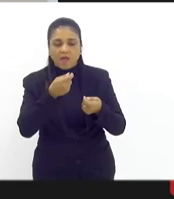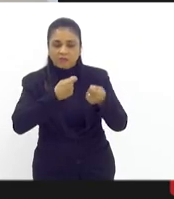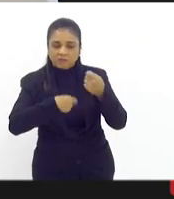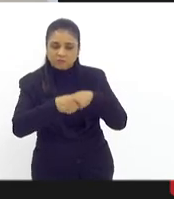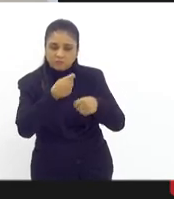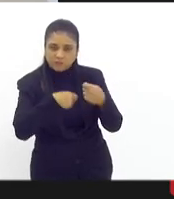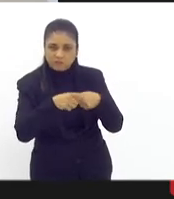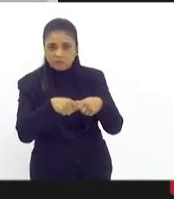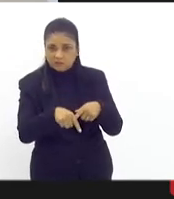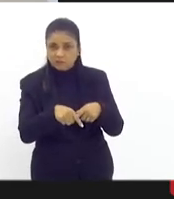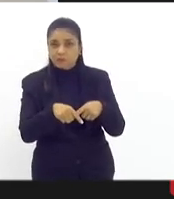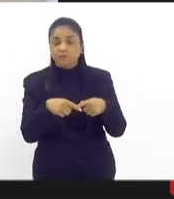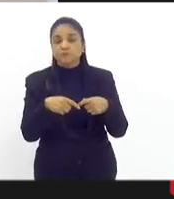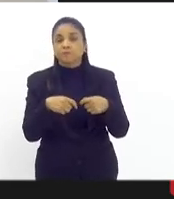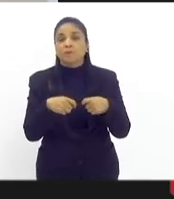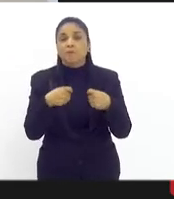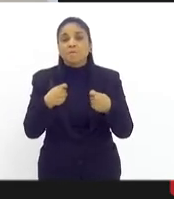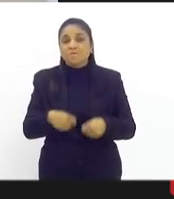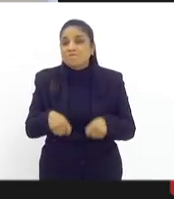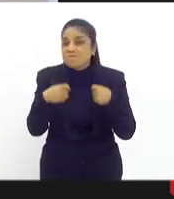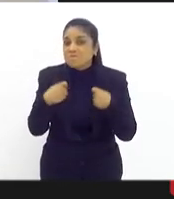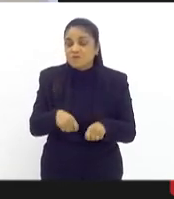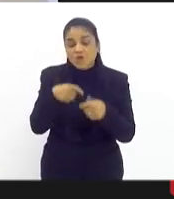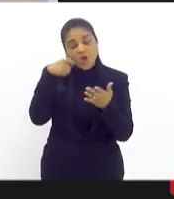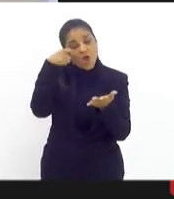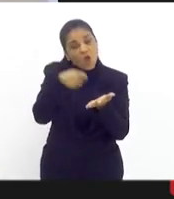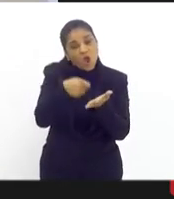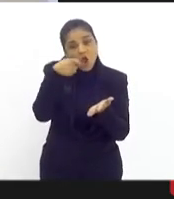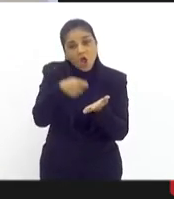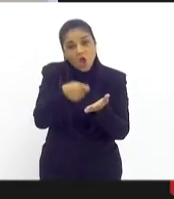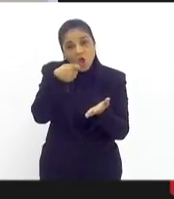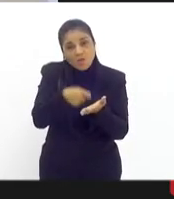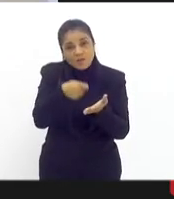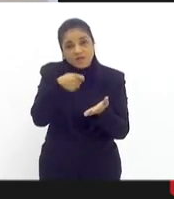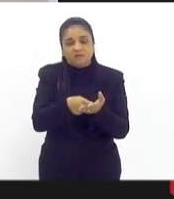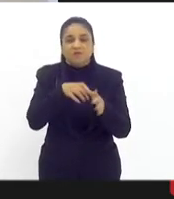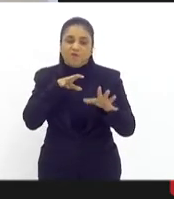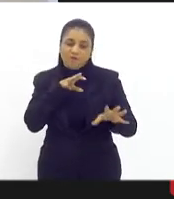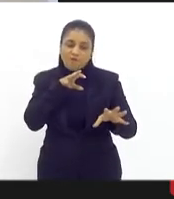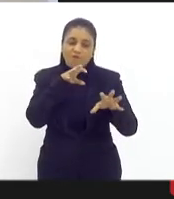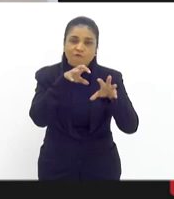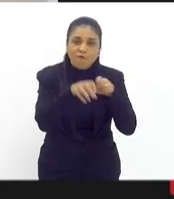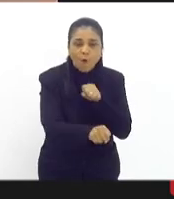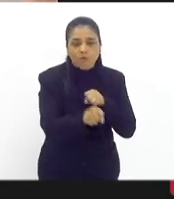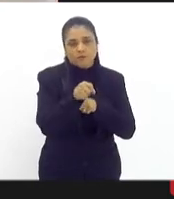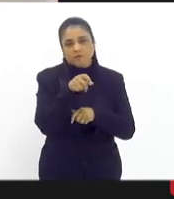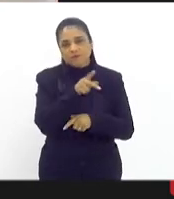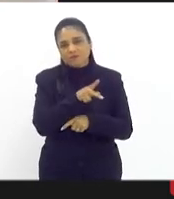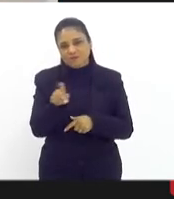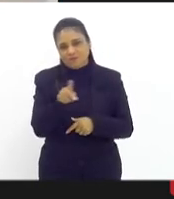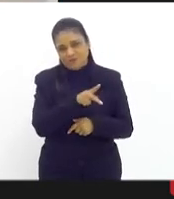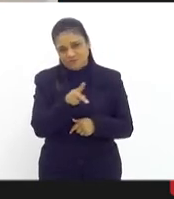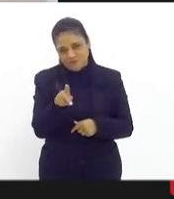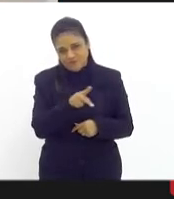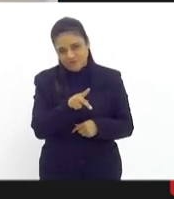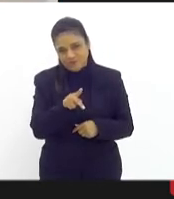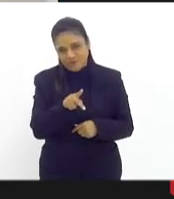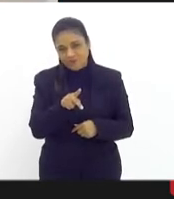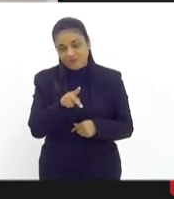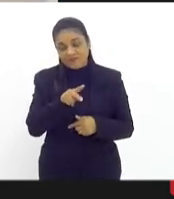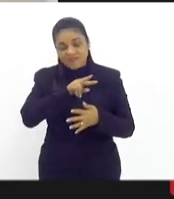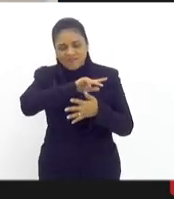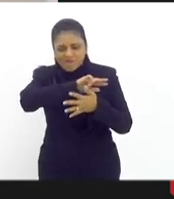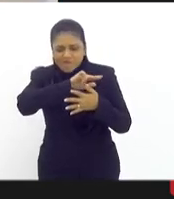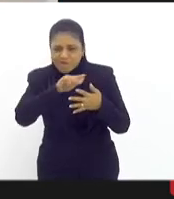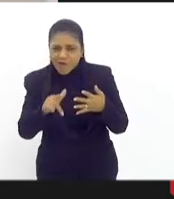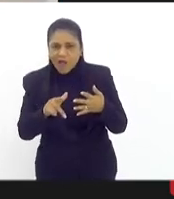direta, precisa, é necessário, é obrigatório ter formação para os seus docentes. Como vocês falaram aqui, a gente tem diversos